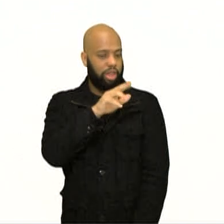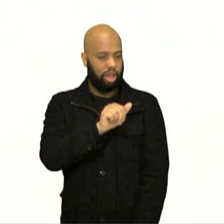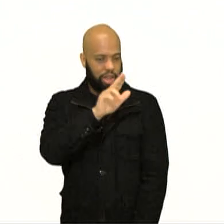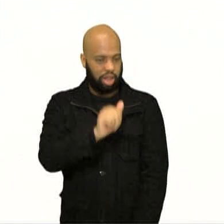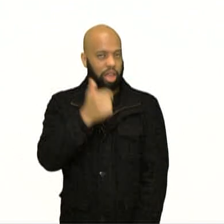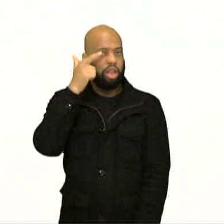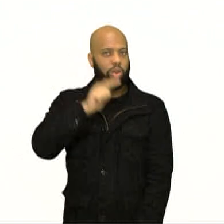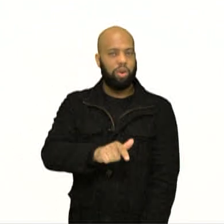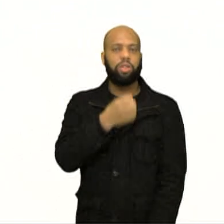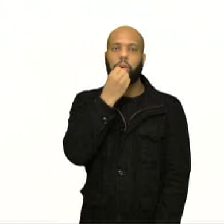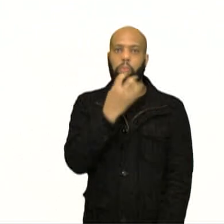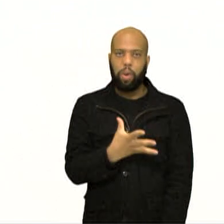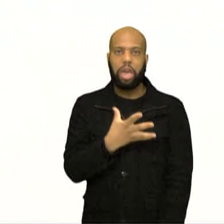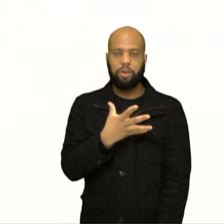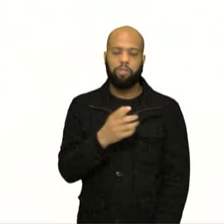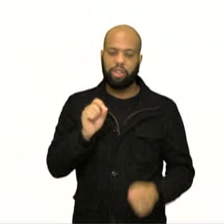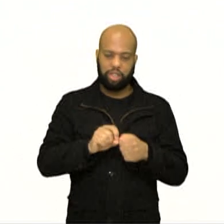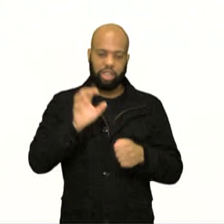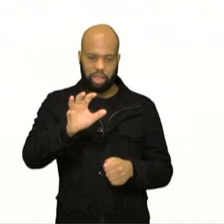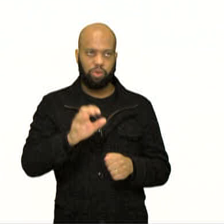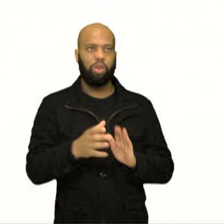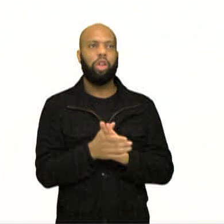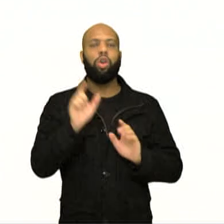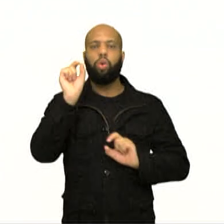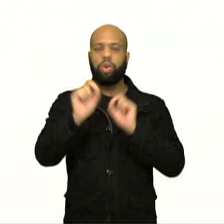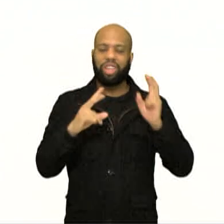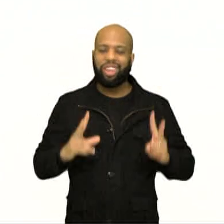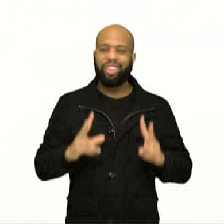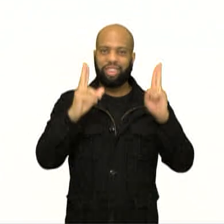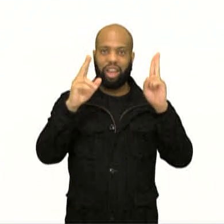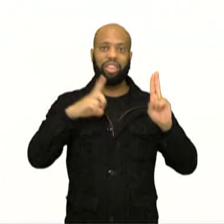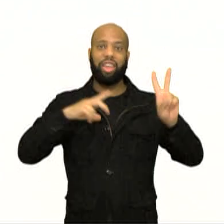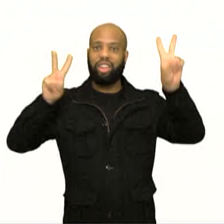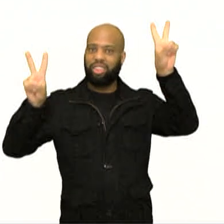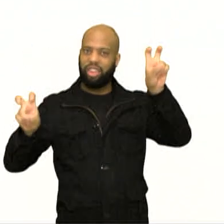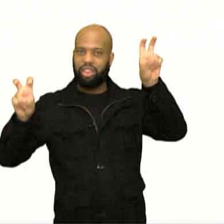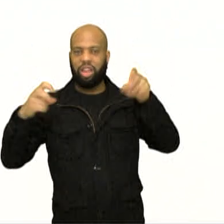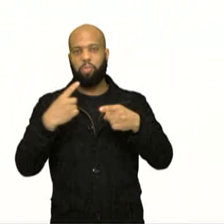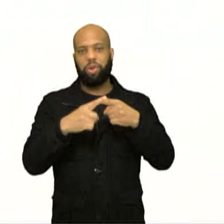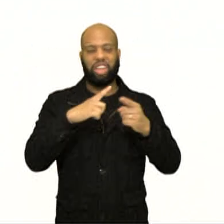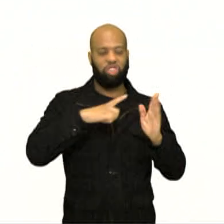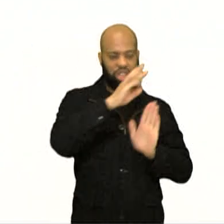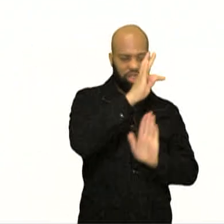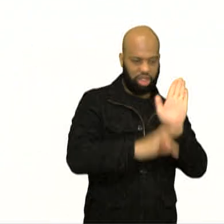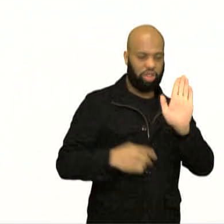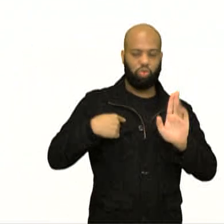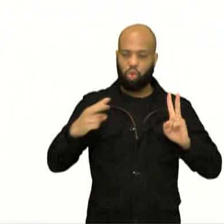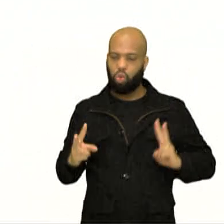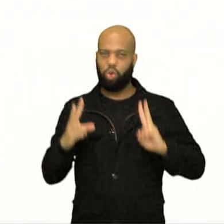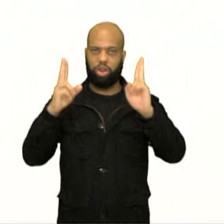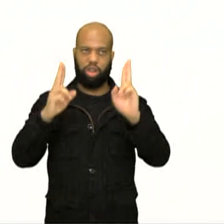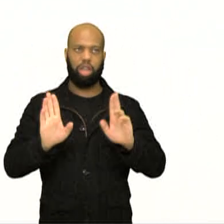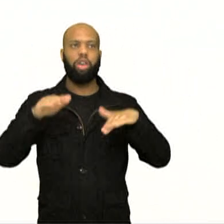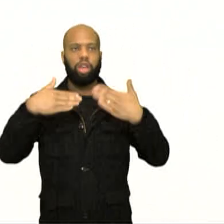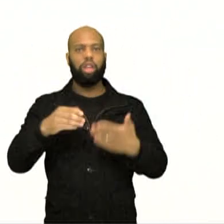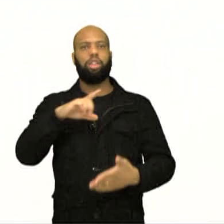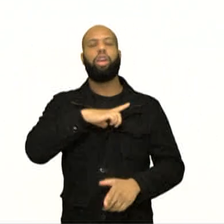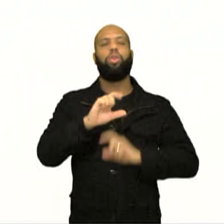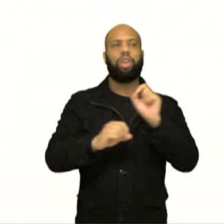passar bem por essa fase. Este é o recorte, ele vem entre aspas, né, no nosso enunciado. E aí sim,